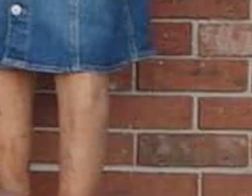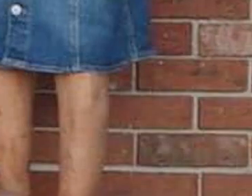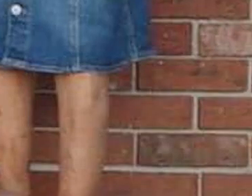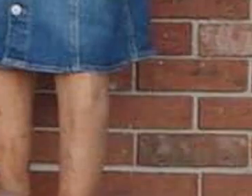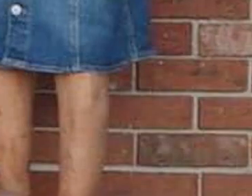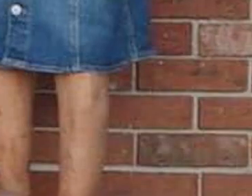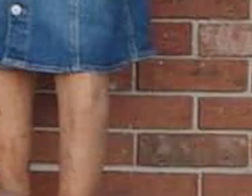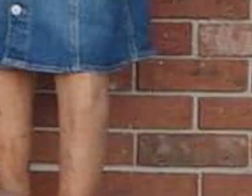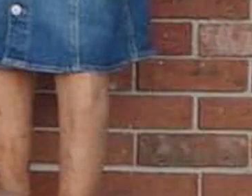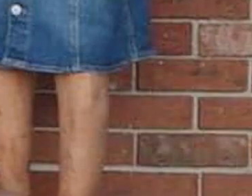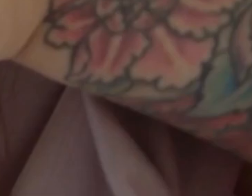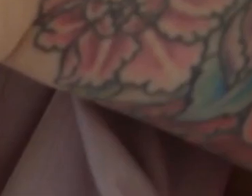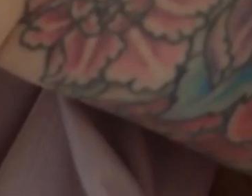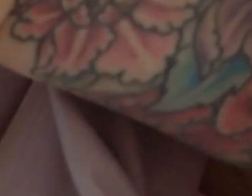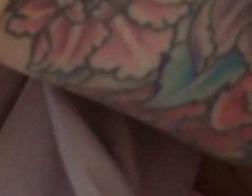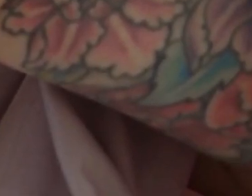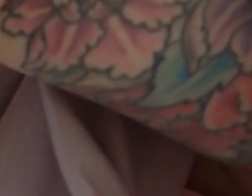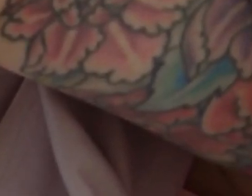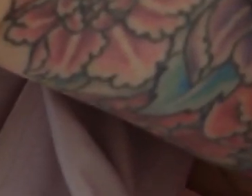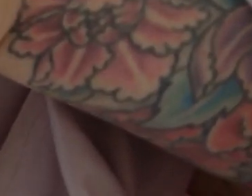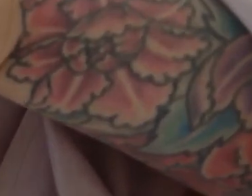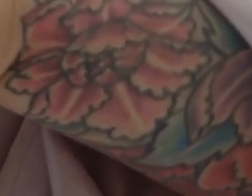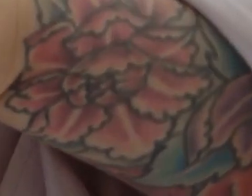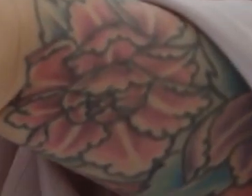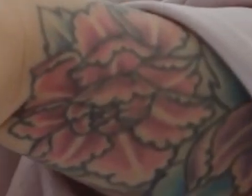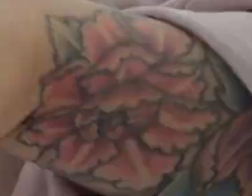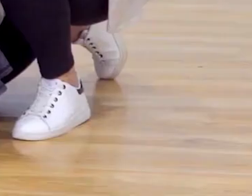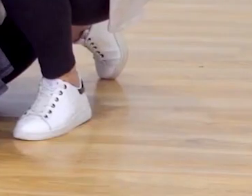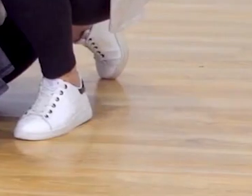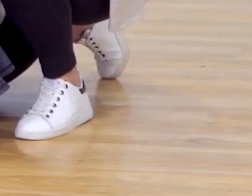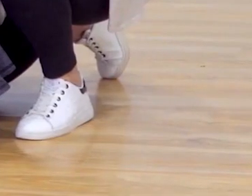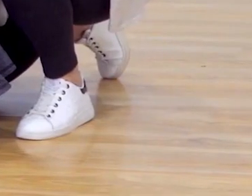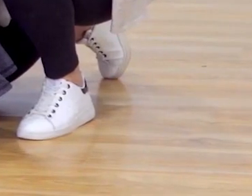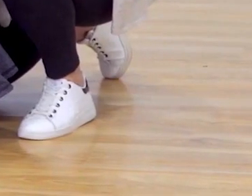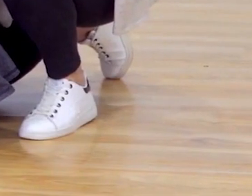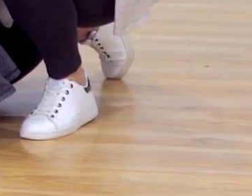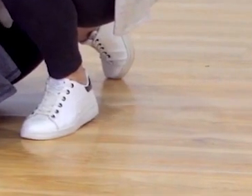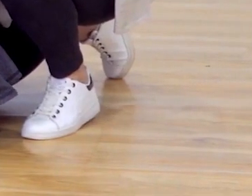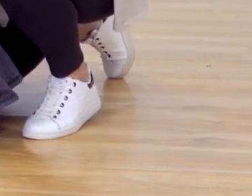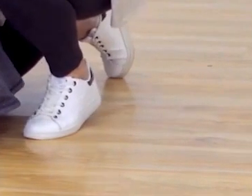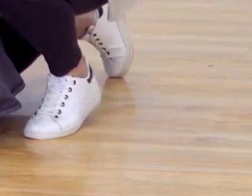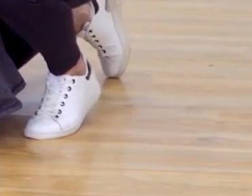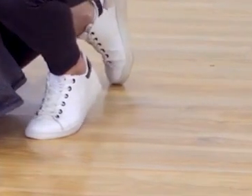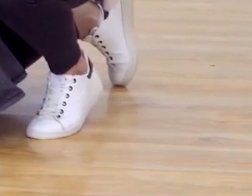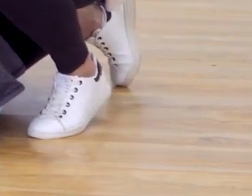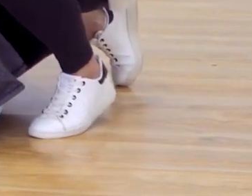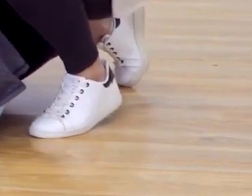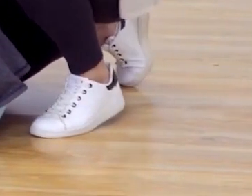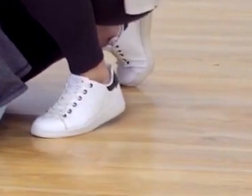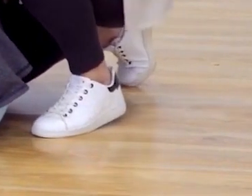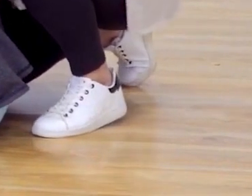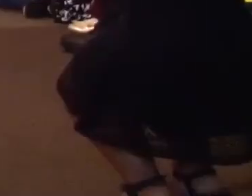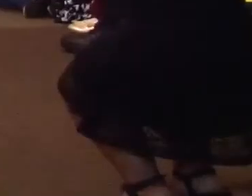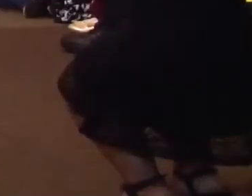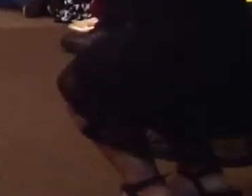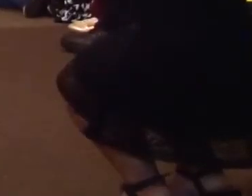etnia, idade e outras condições absolutamente comuns ou atípicas desenvolvem seres humanos únicos e